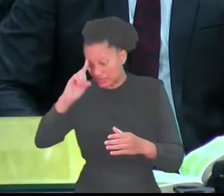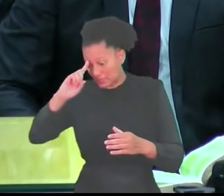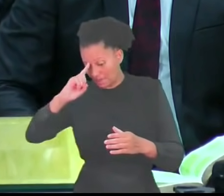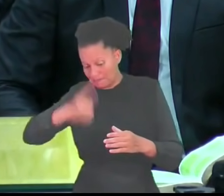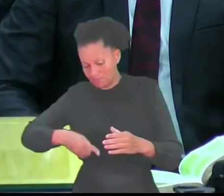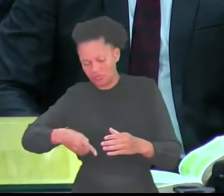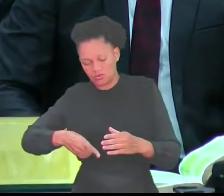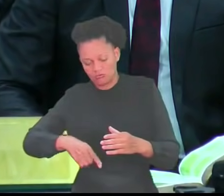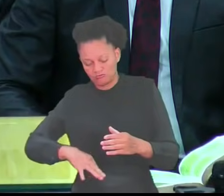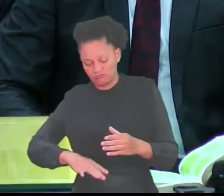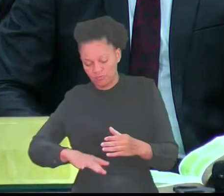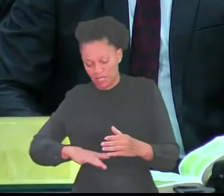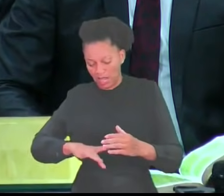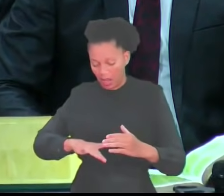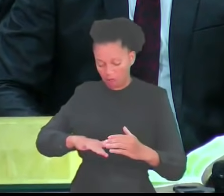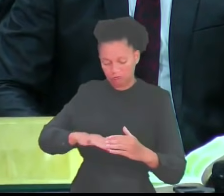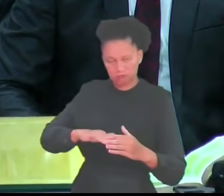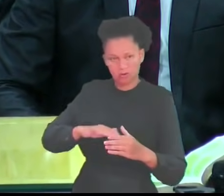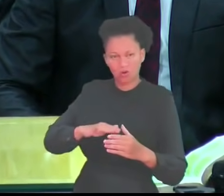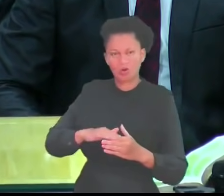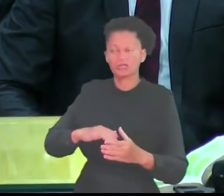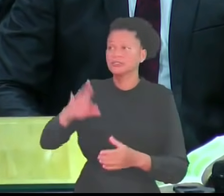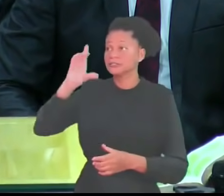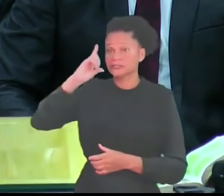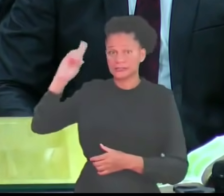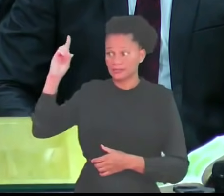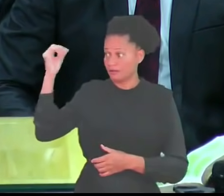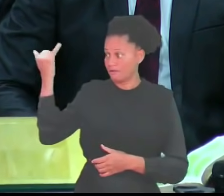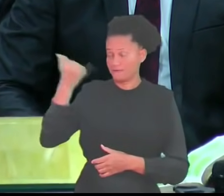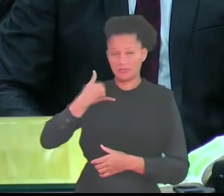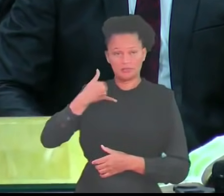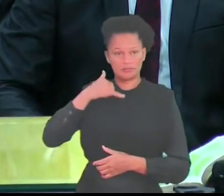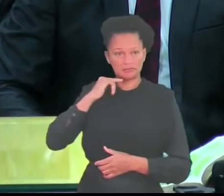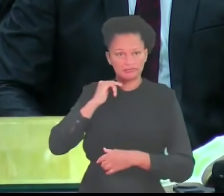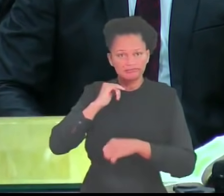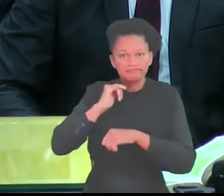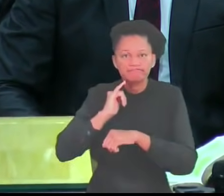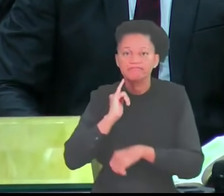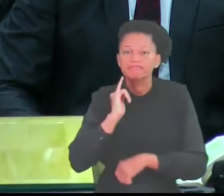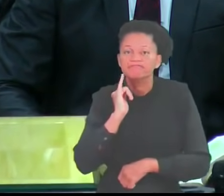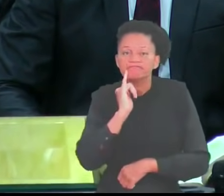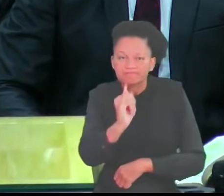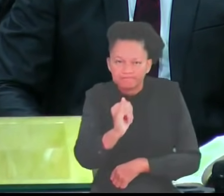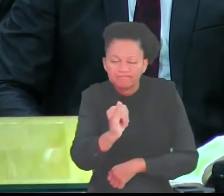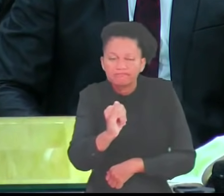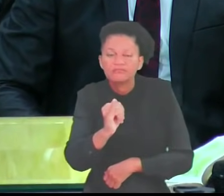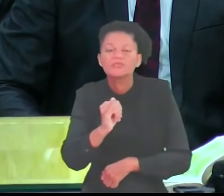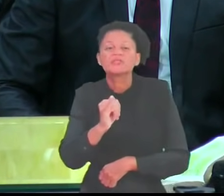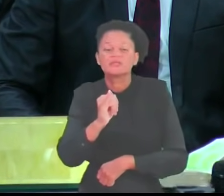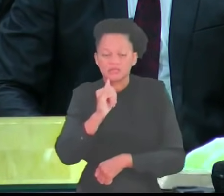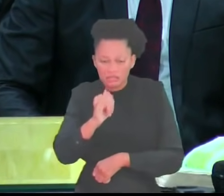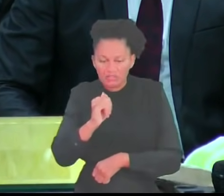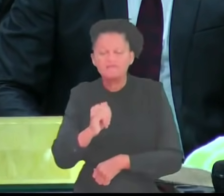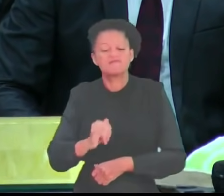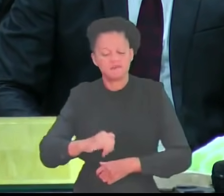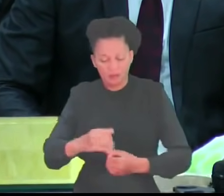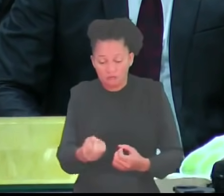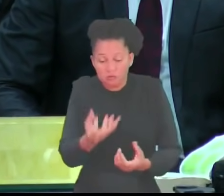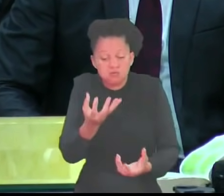subir. E Deus manda te dizer que vai passar esse lençol freático na tua casa.